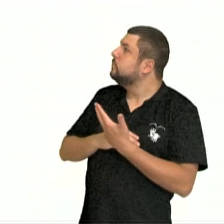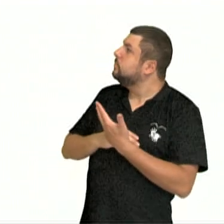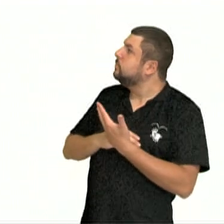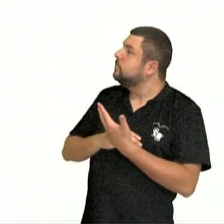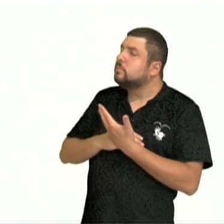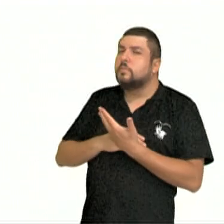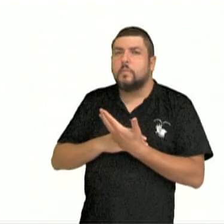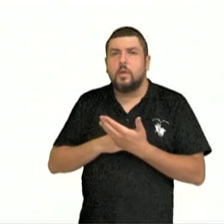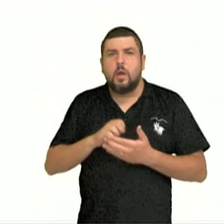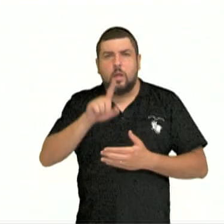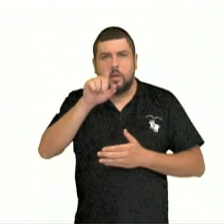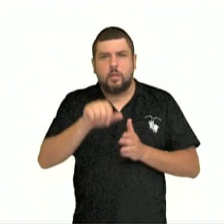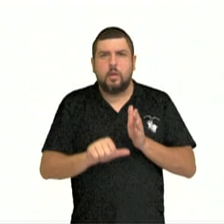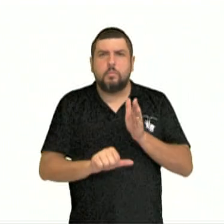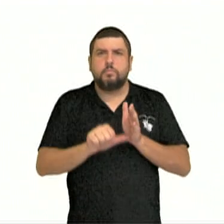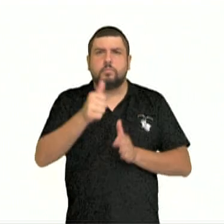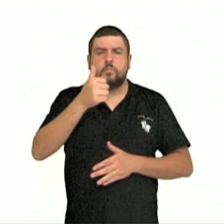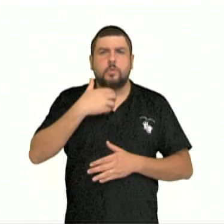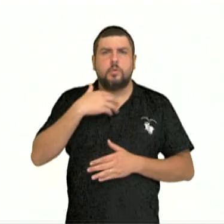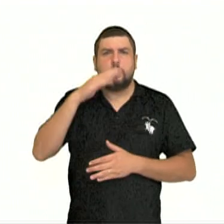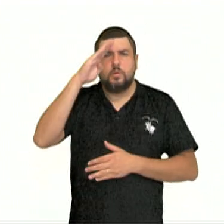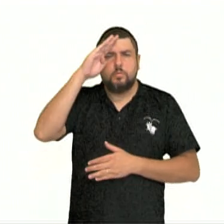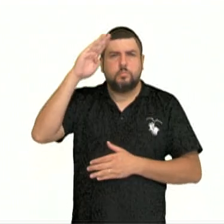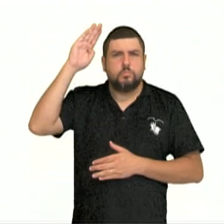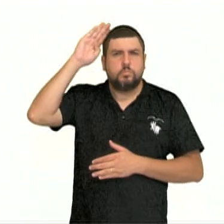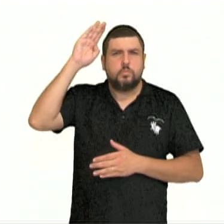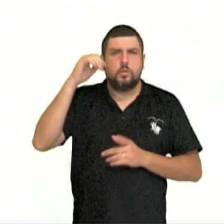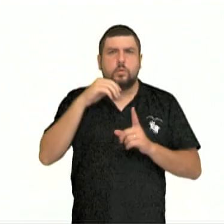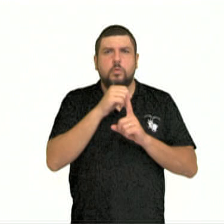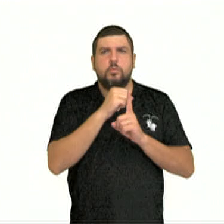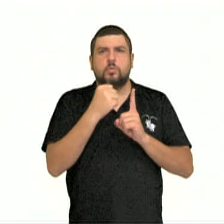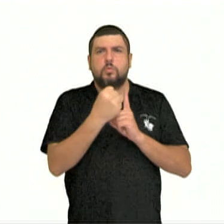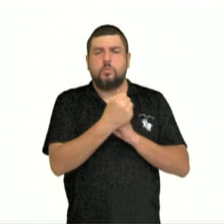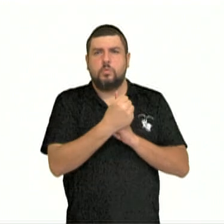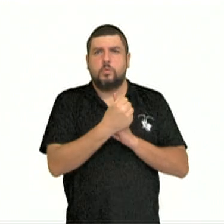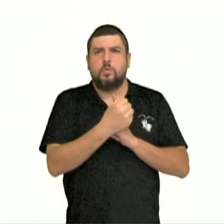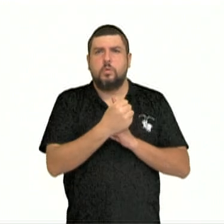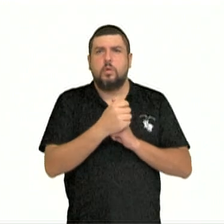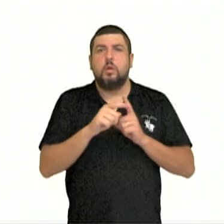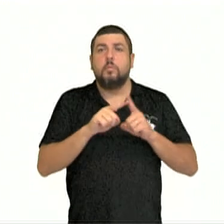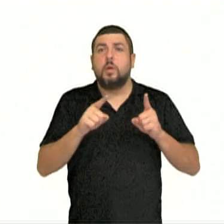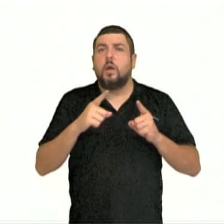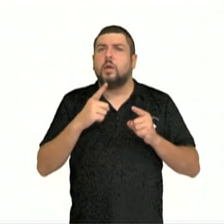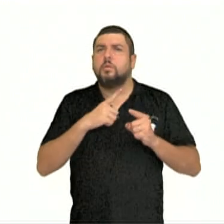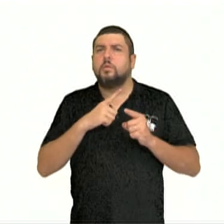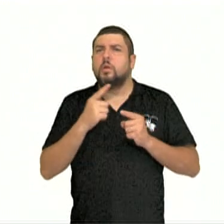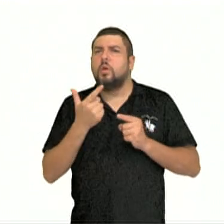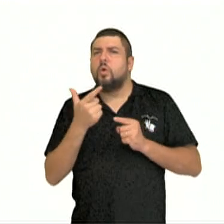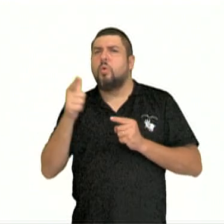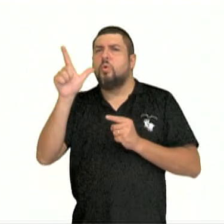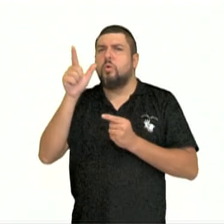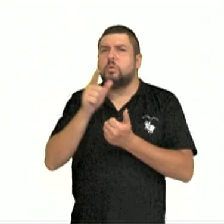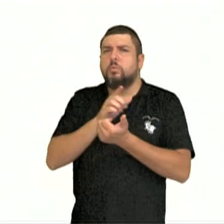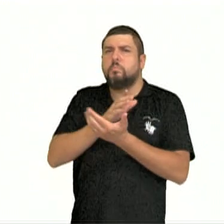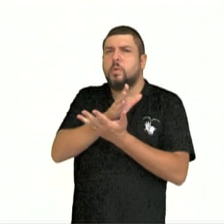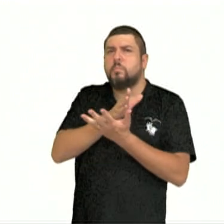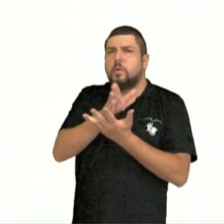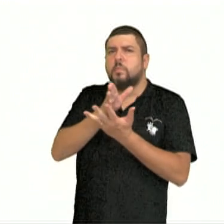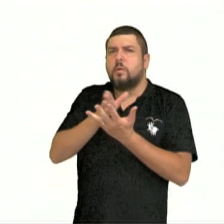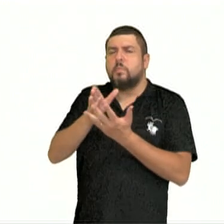com conhecimentos de outras áreas de conhecimento, de outras ciências e propriamente da filosofia. A filosofia,